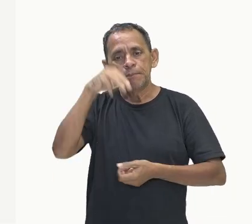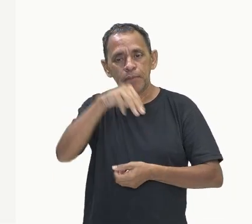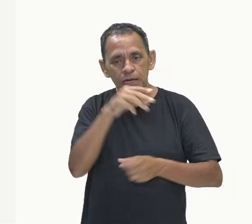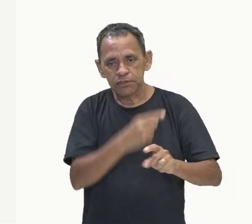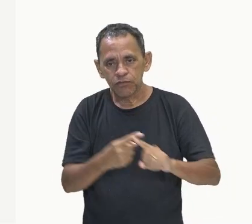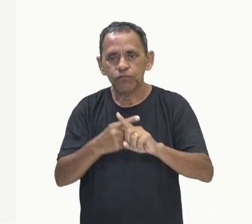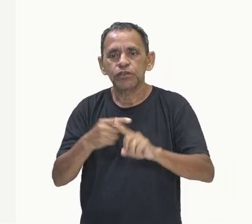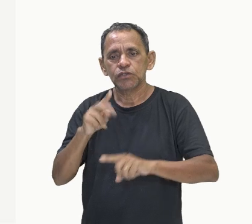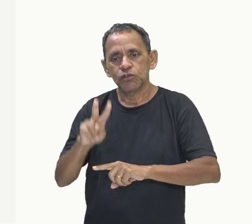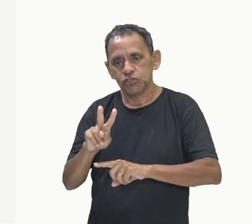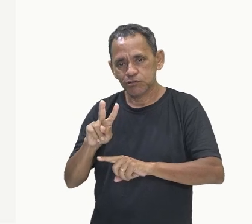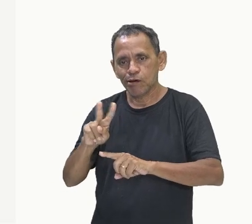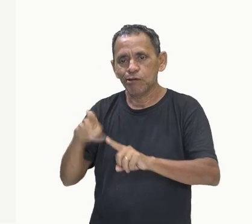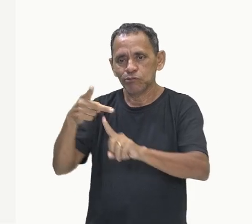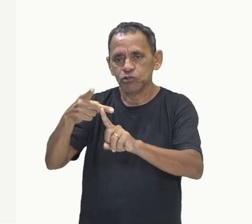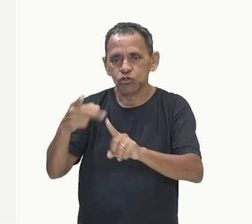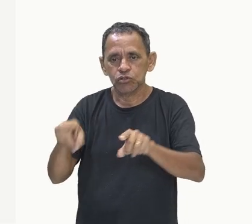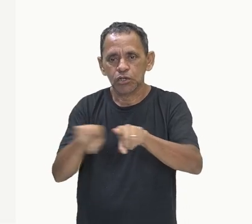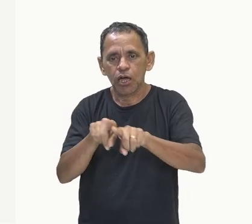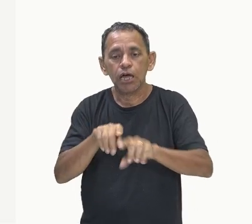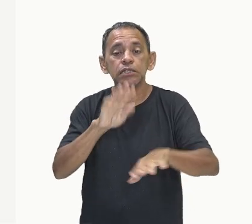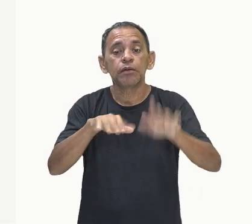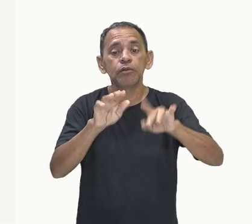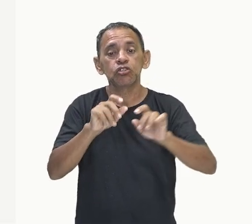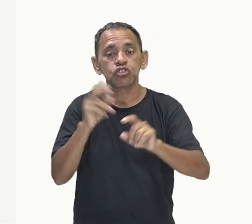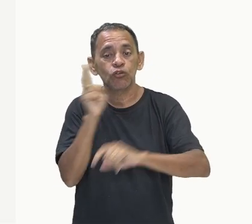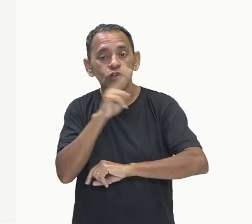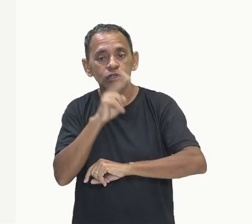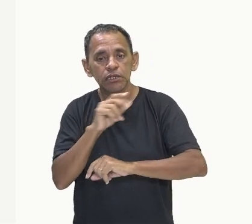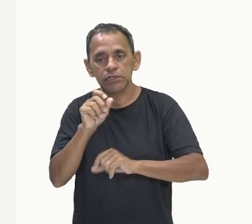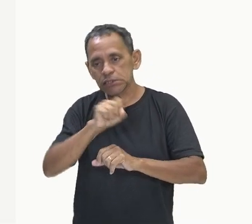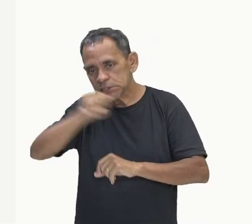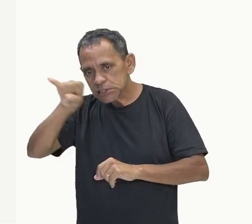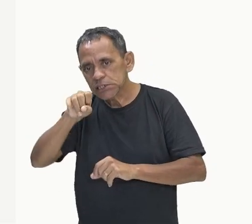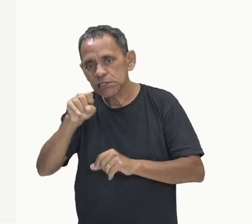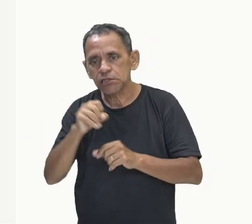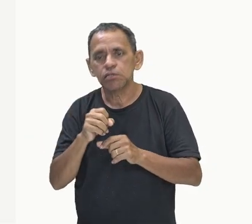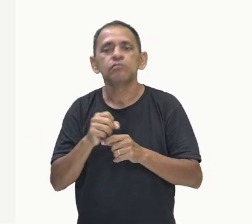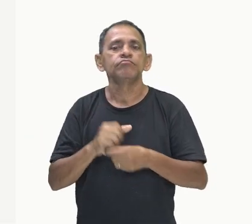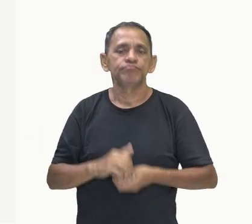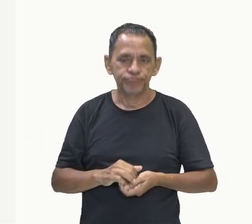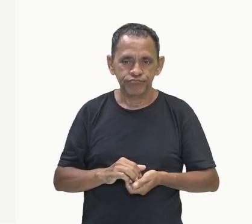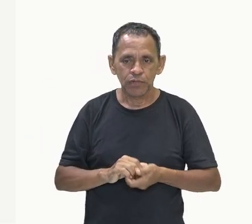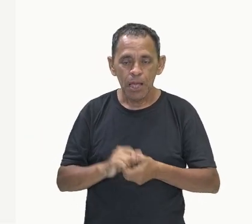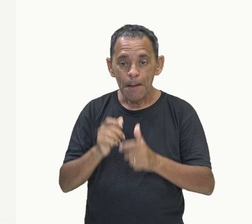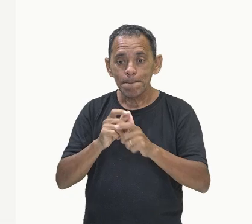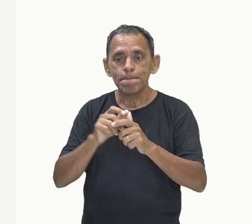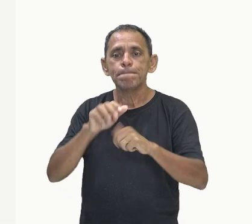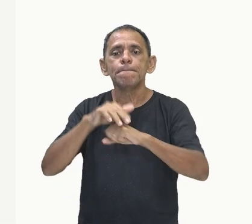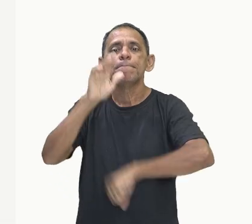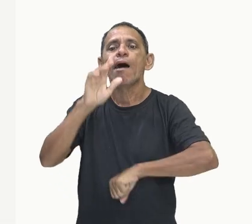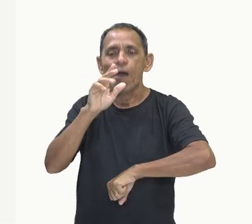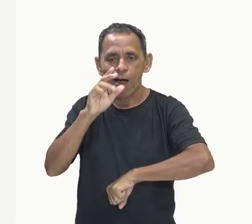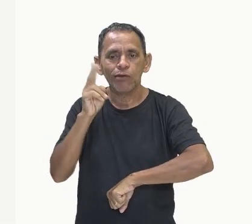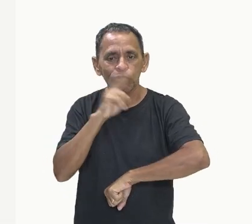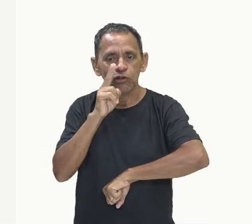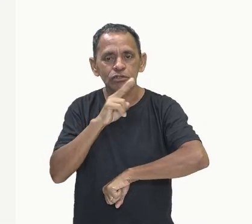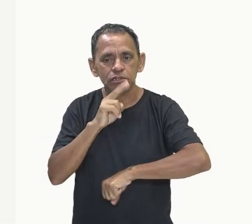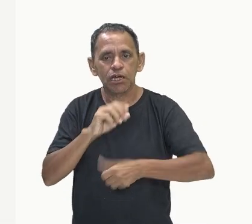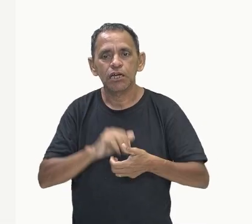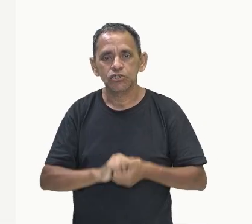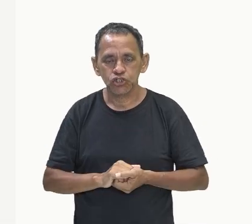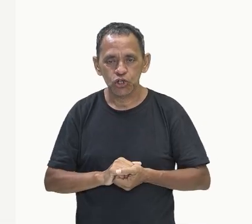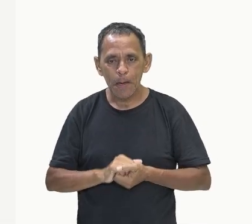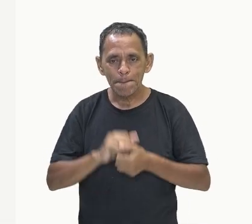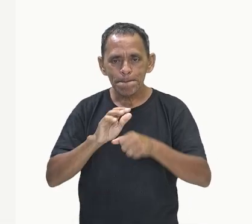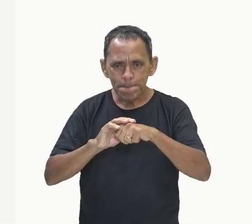energia cinética depende da velocidade. Quanto maior a velocidade, maior a energia cinética. Então, no periélio,